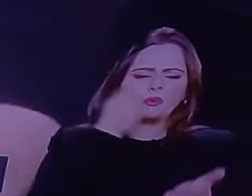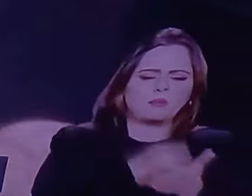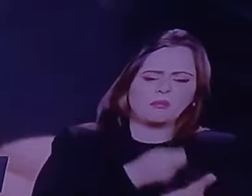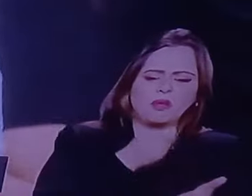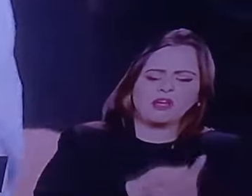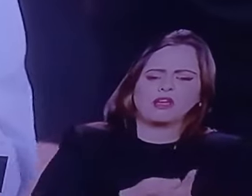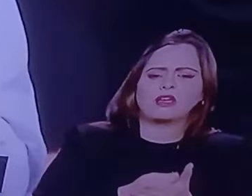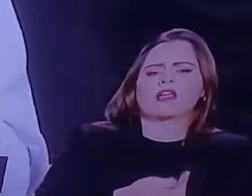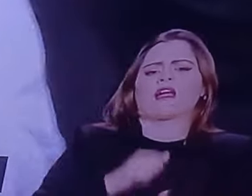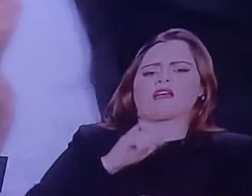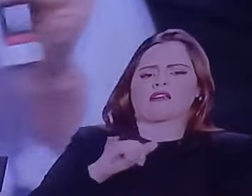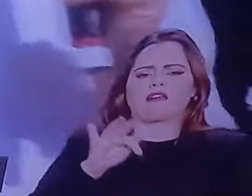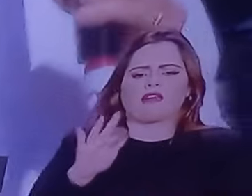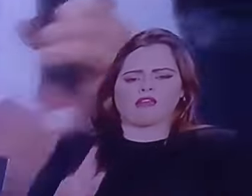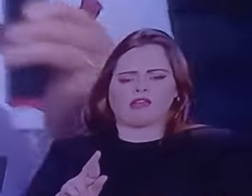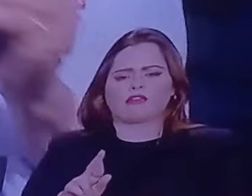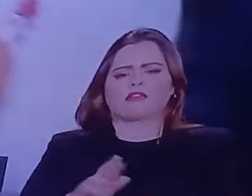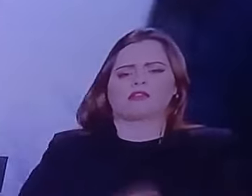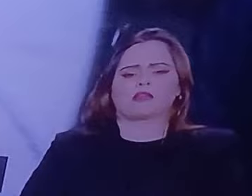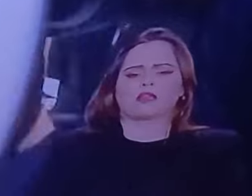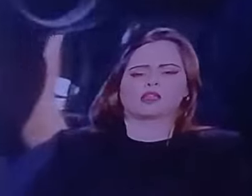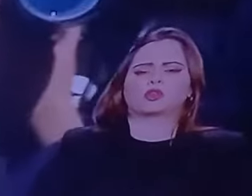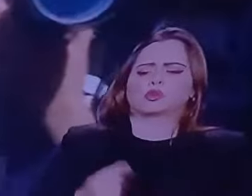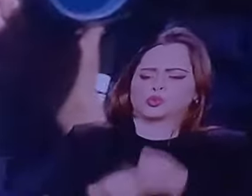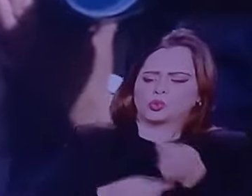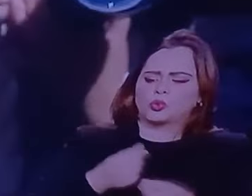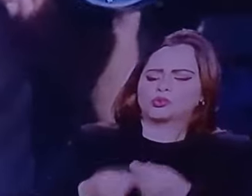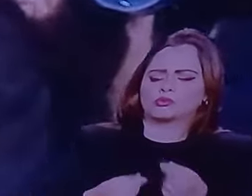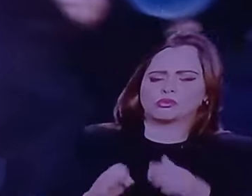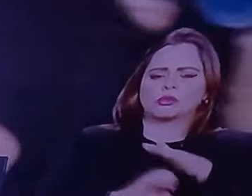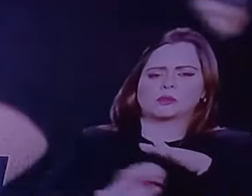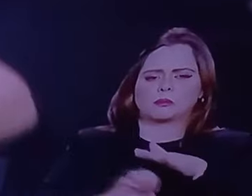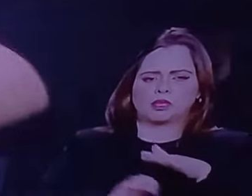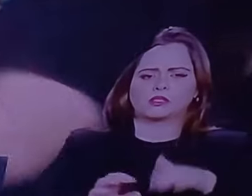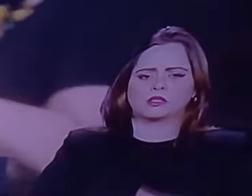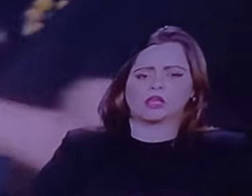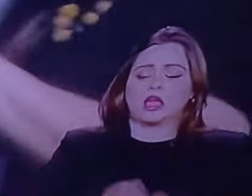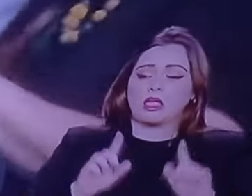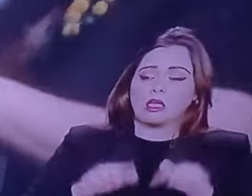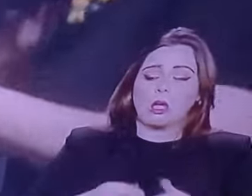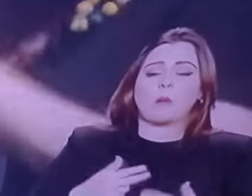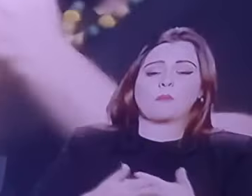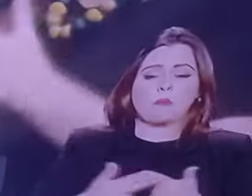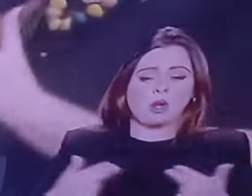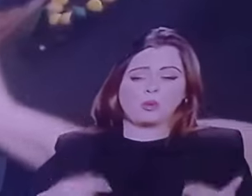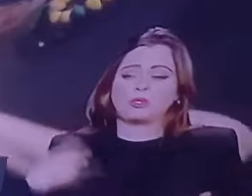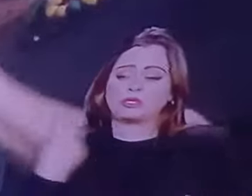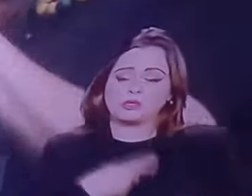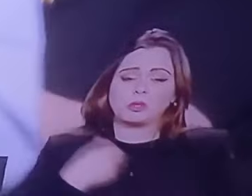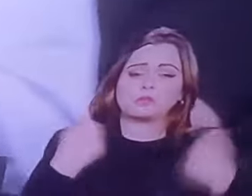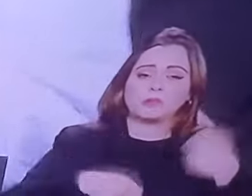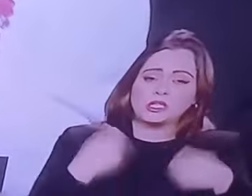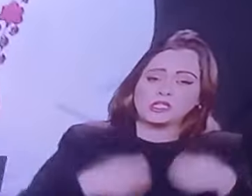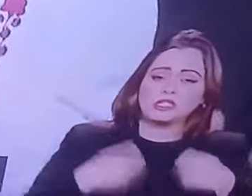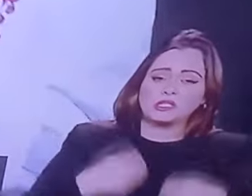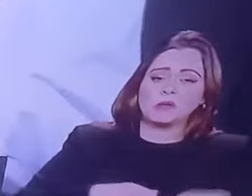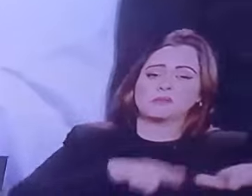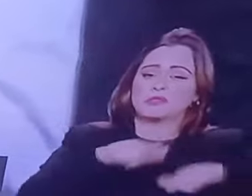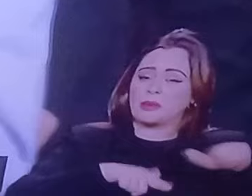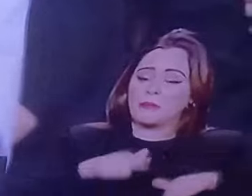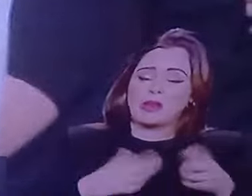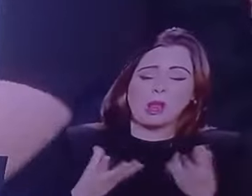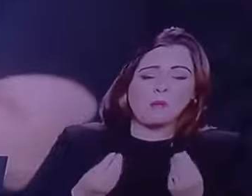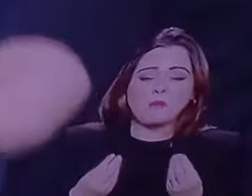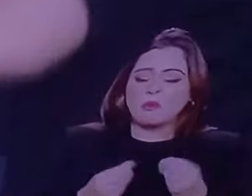sobre a participação dele no lucro da empresa. E essa é uma coisa que nós precisamos trabalhar muito para